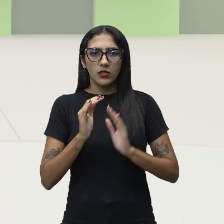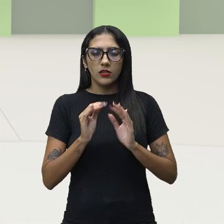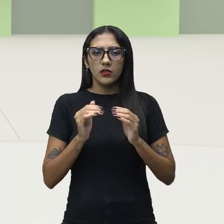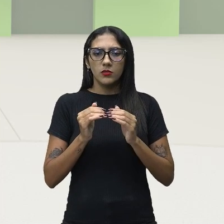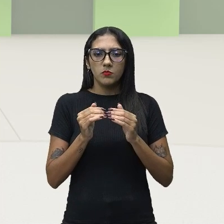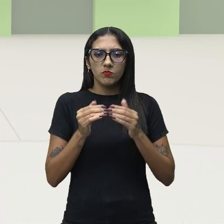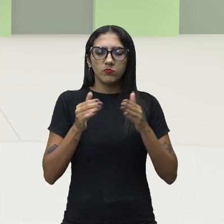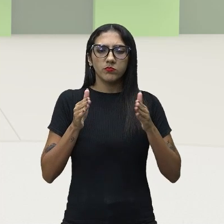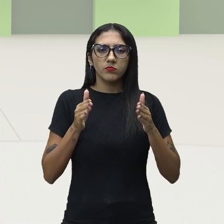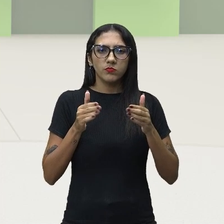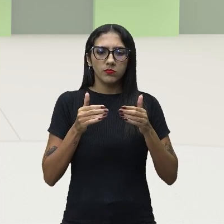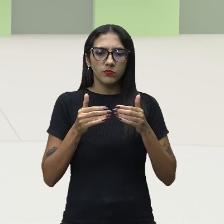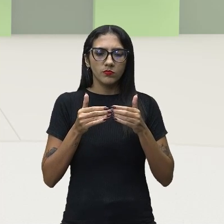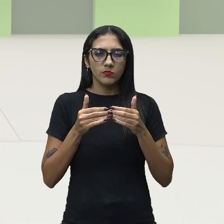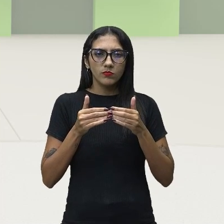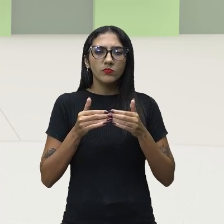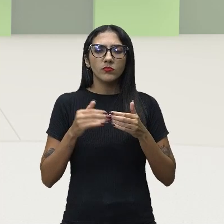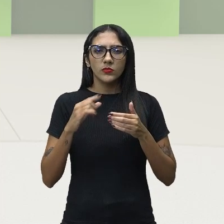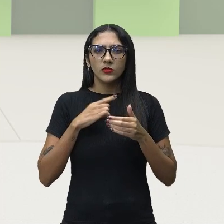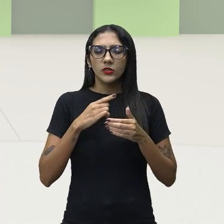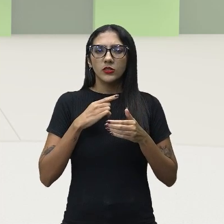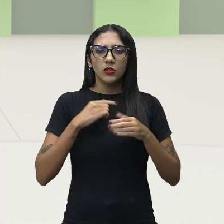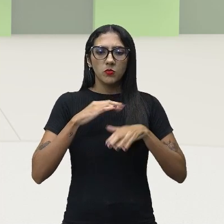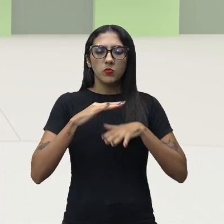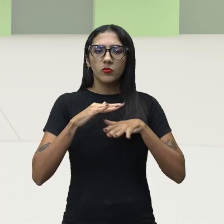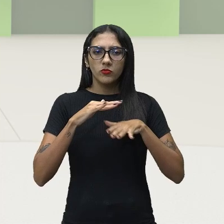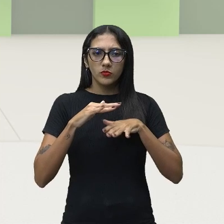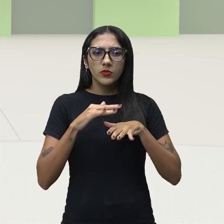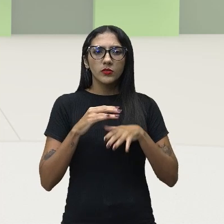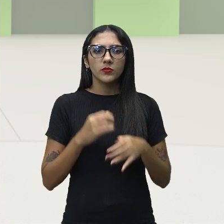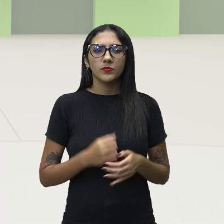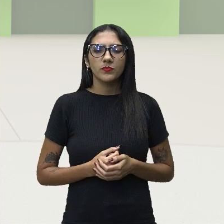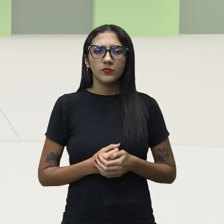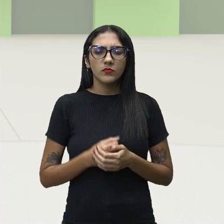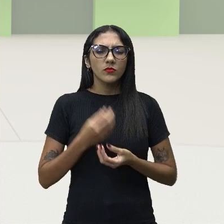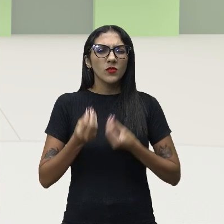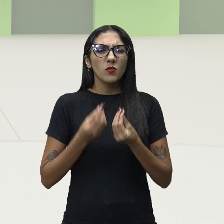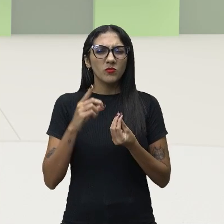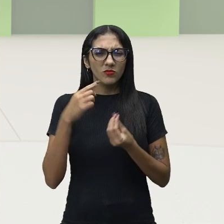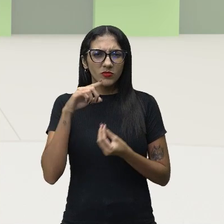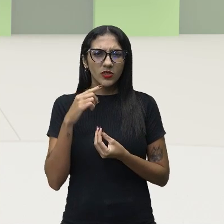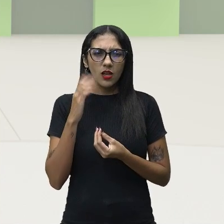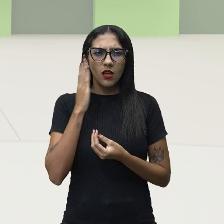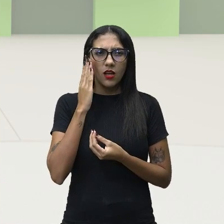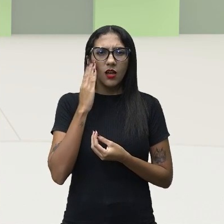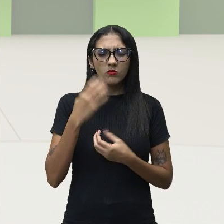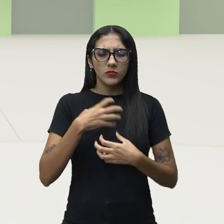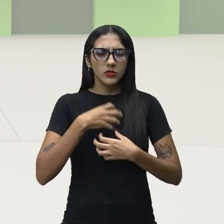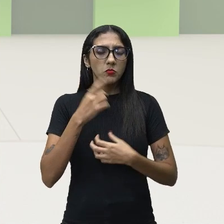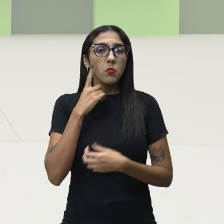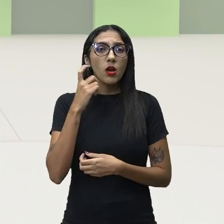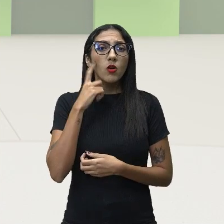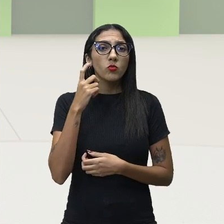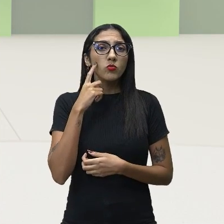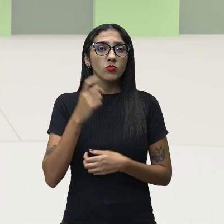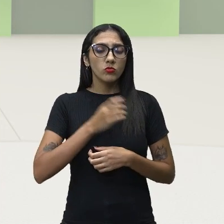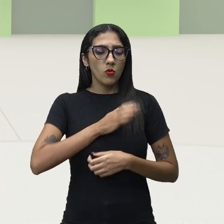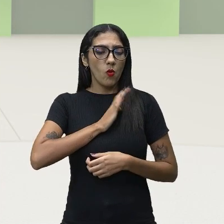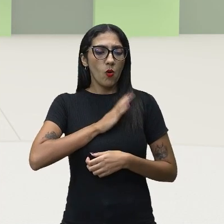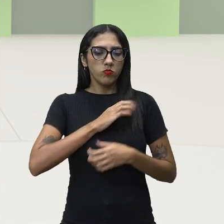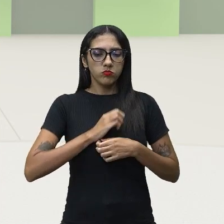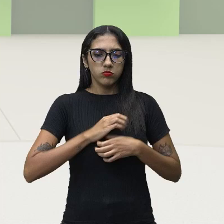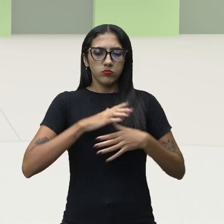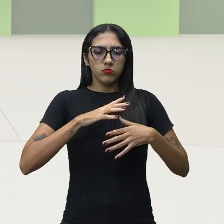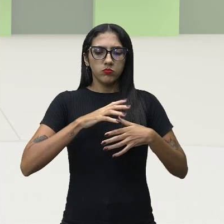tum-tum do coração, que é o barulho que a gente ouve, né? Na verdade, é quando essas válvulas abrem e fecham que forma esse barulho aí que a